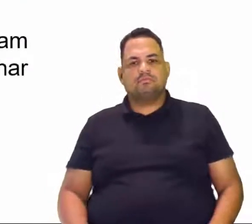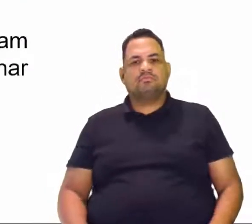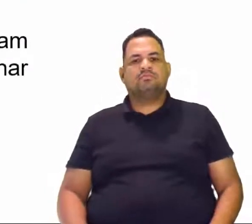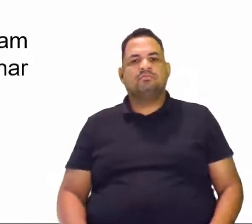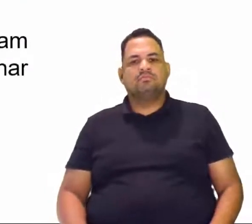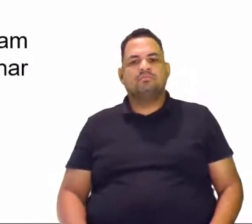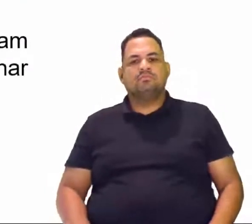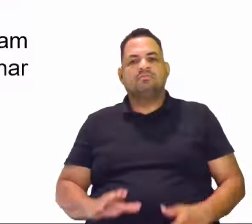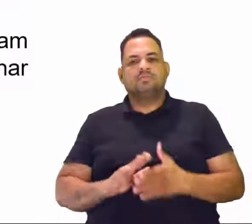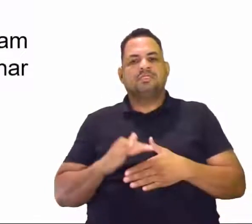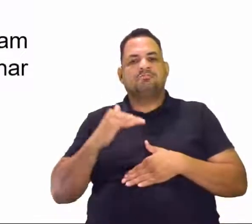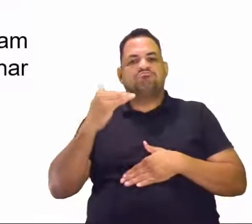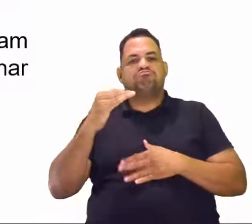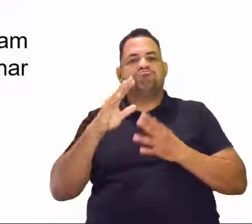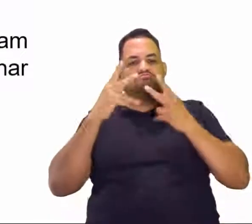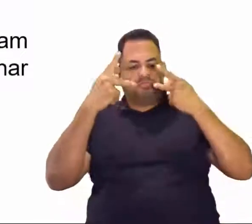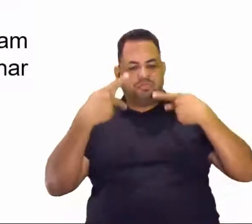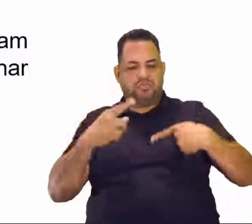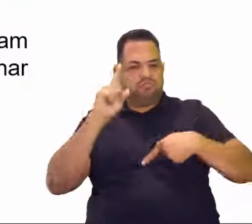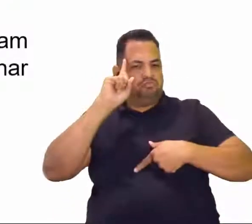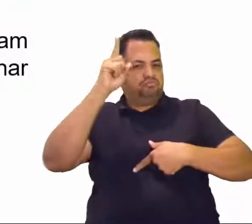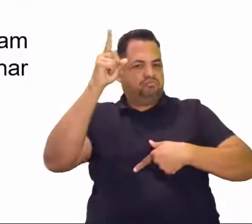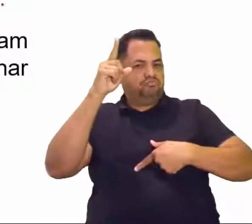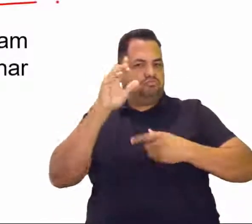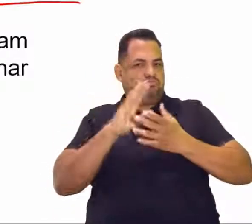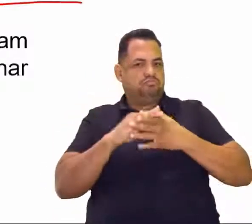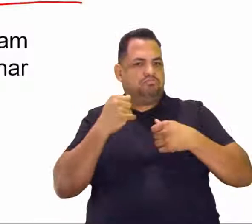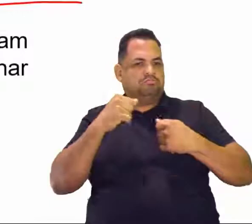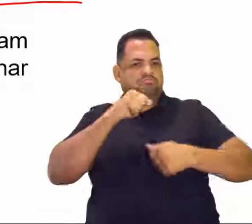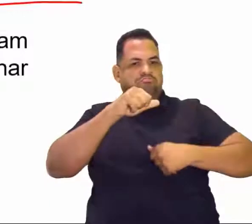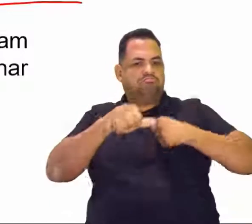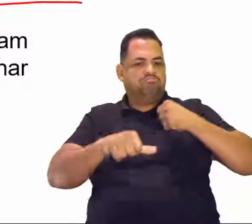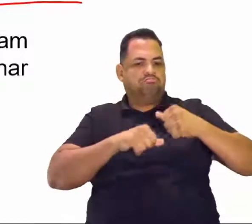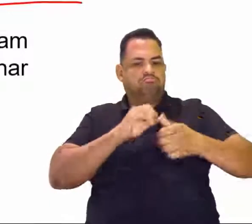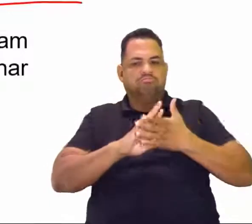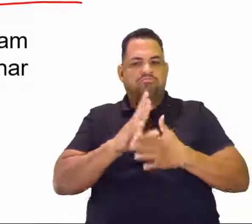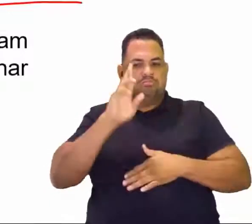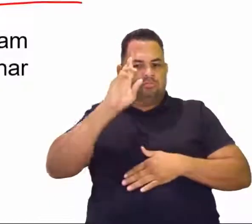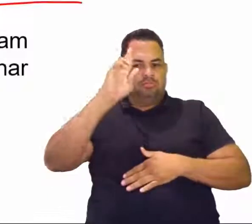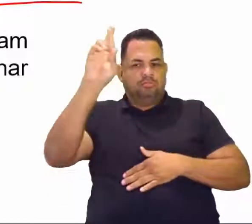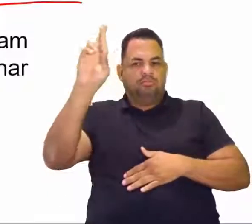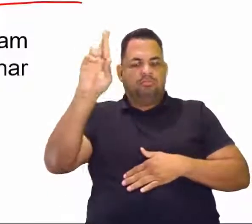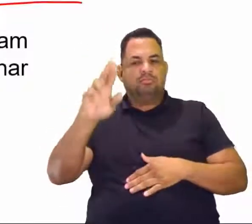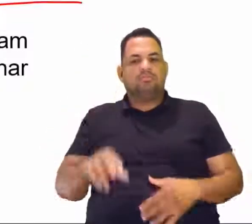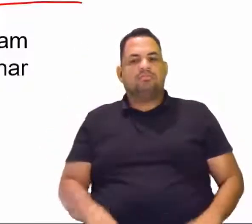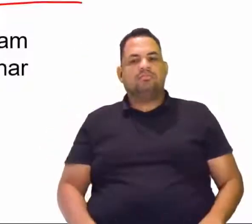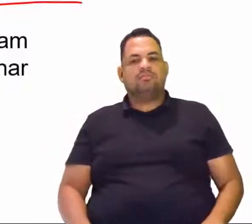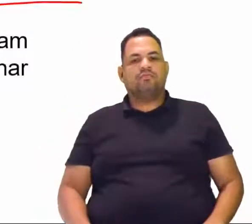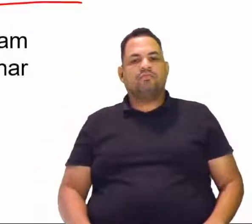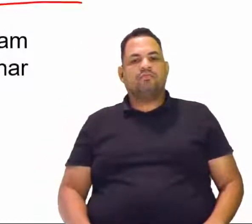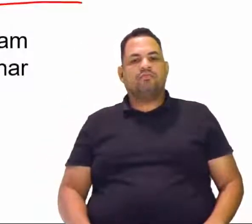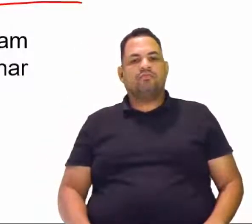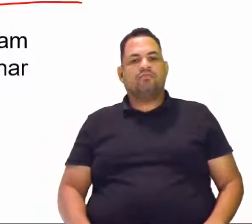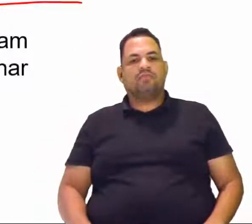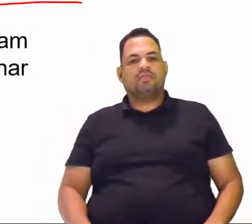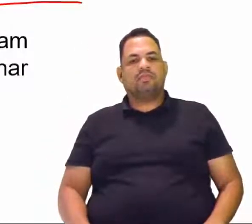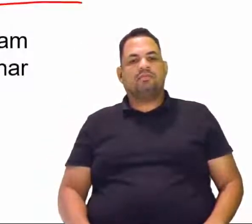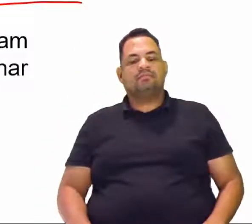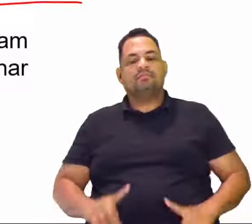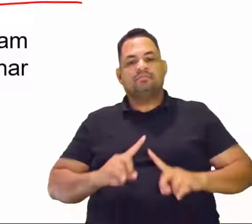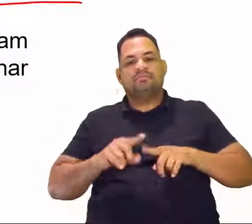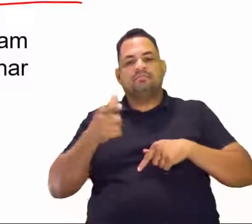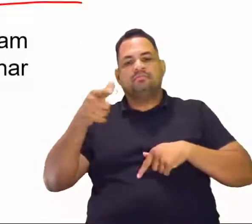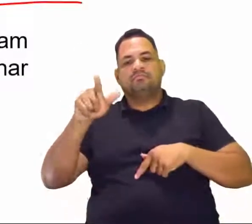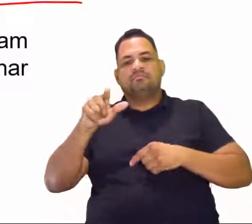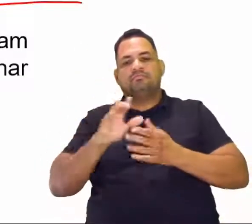a esqueci sobre está em física e intelectualmente devem acabam por se tornar governantes por outro